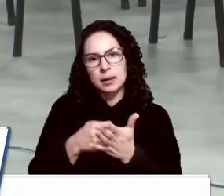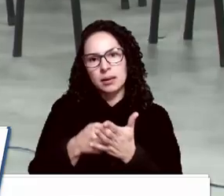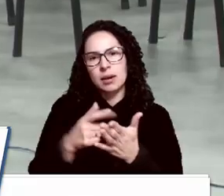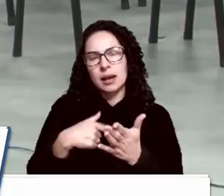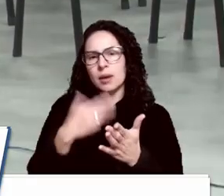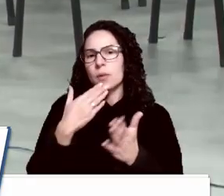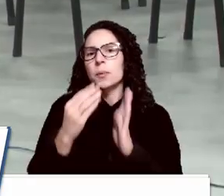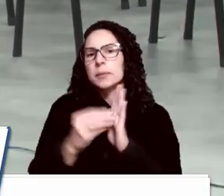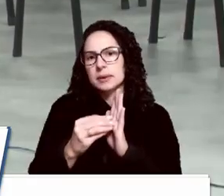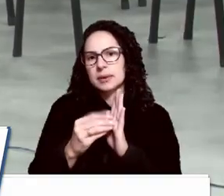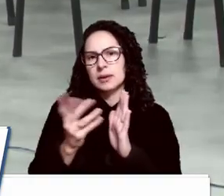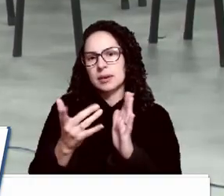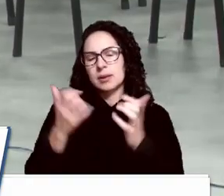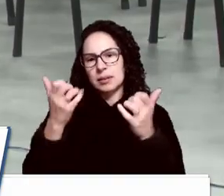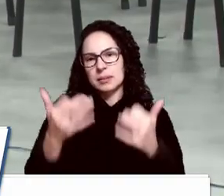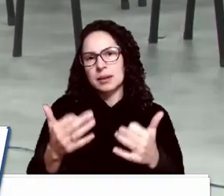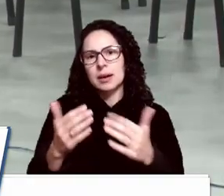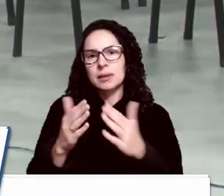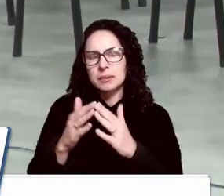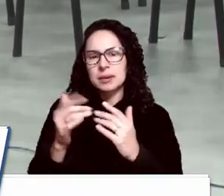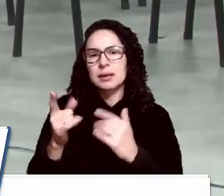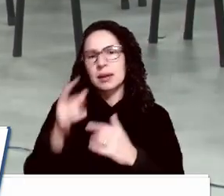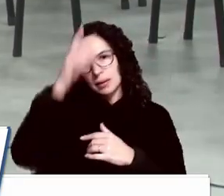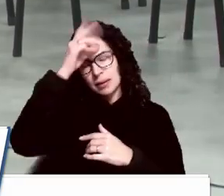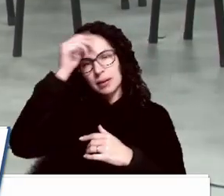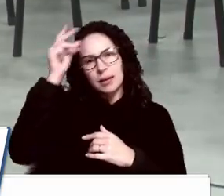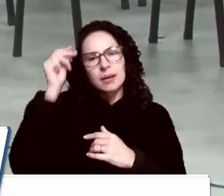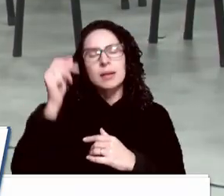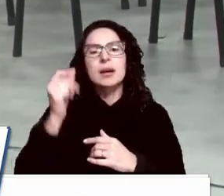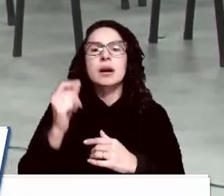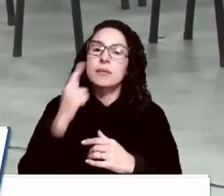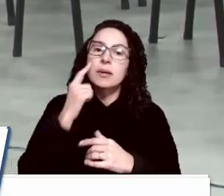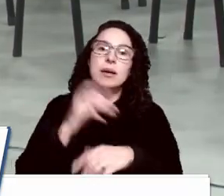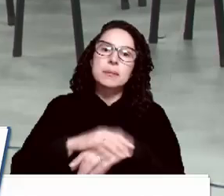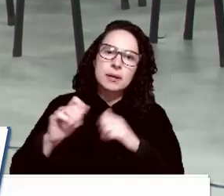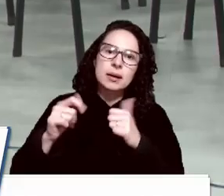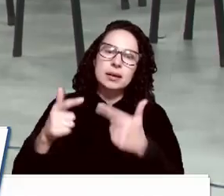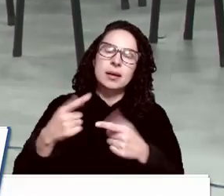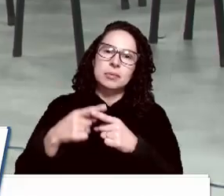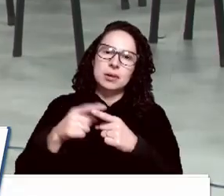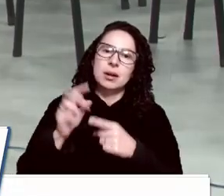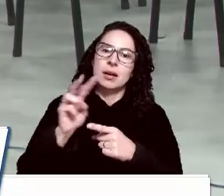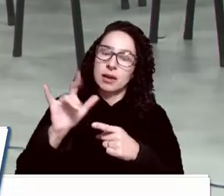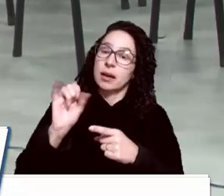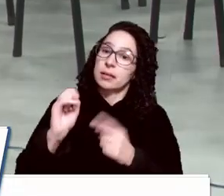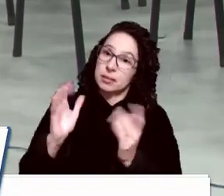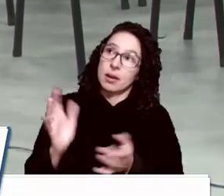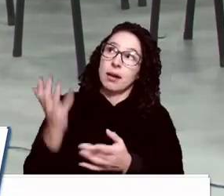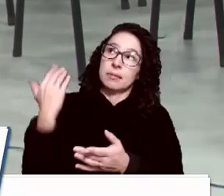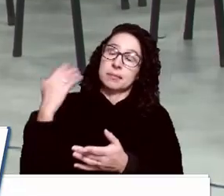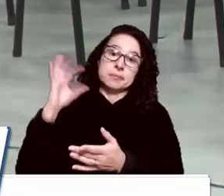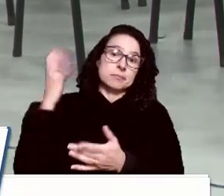estou falando, estou pedindo aqui para a prefeitura tomar essa providência, porque uma hora, se já não aconteceu, a gente não ficou